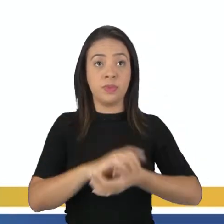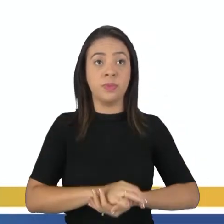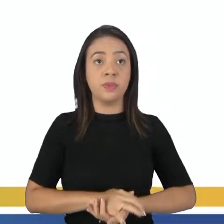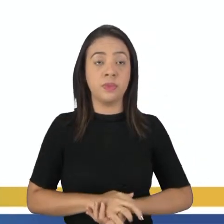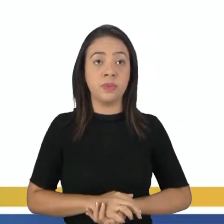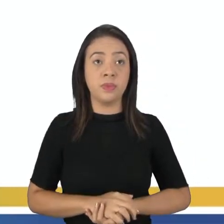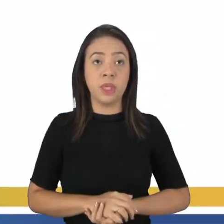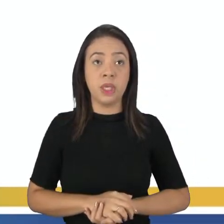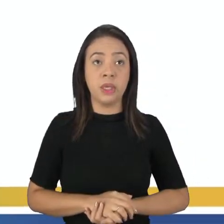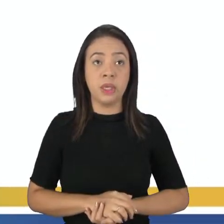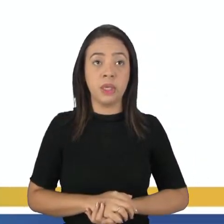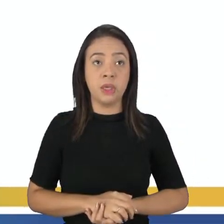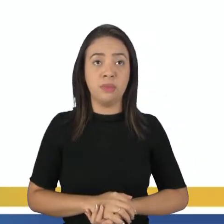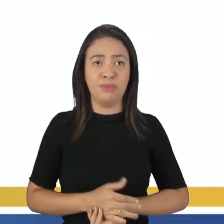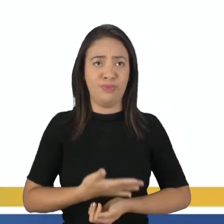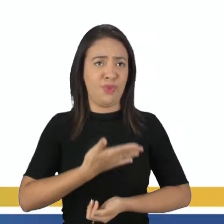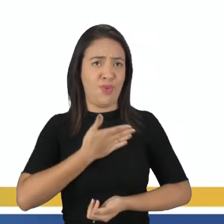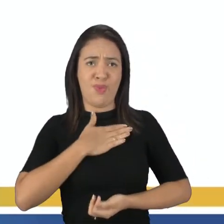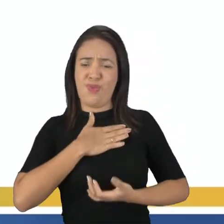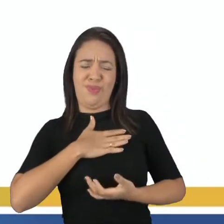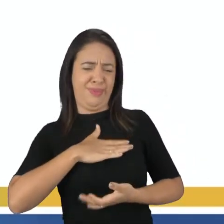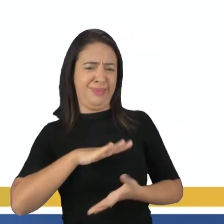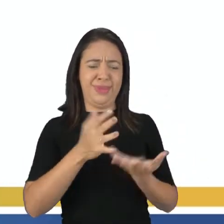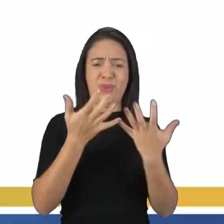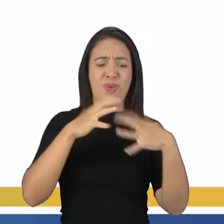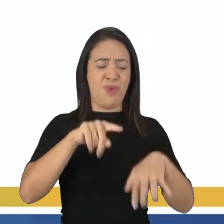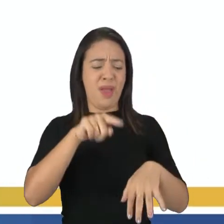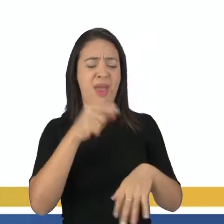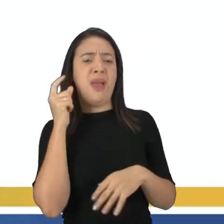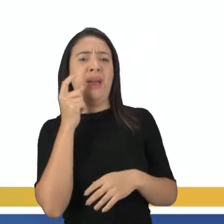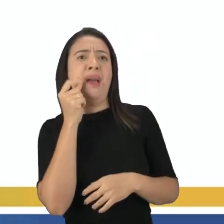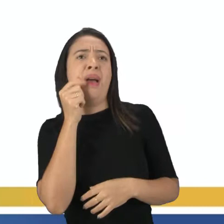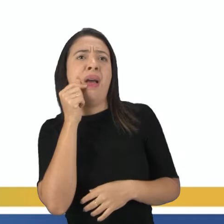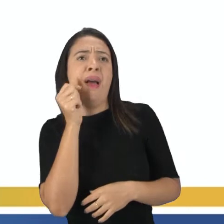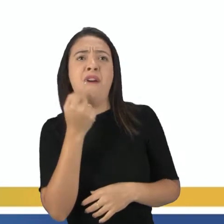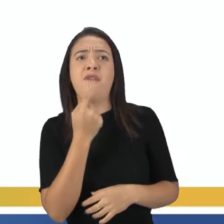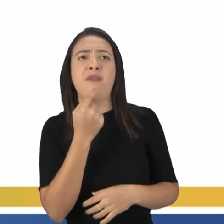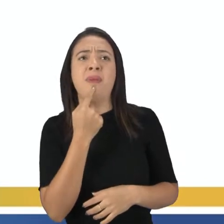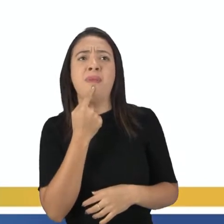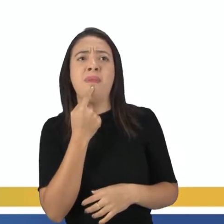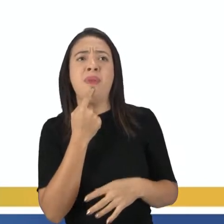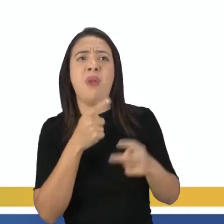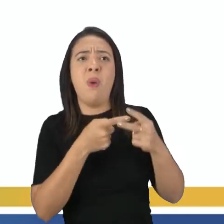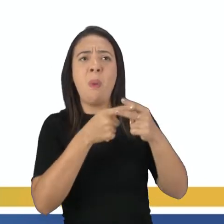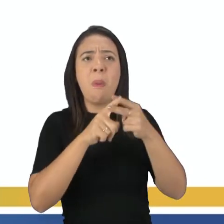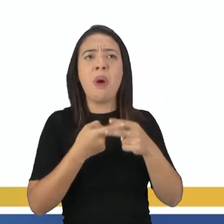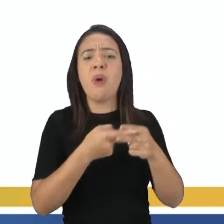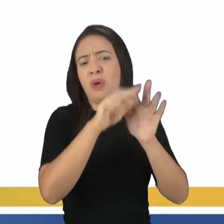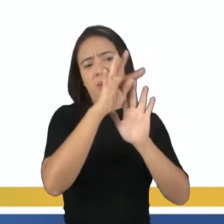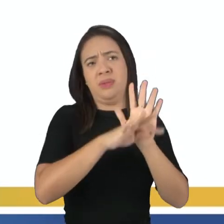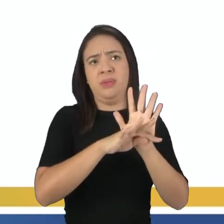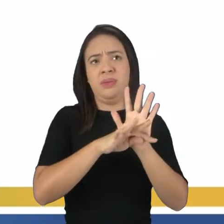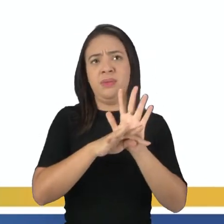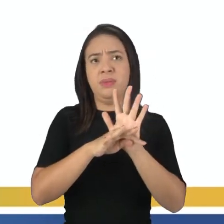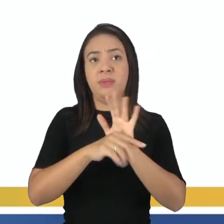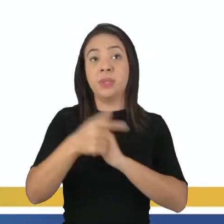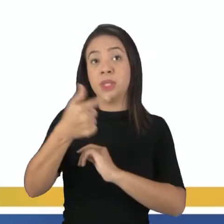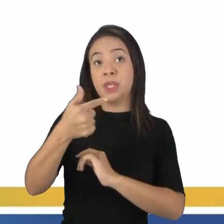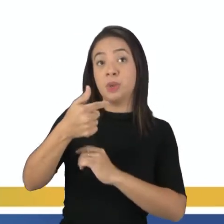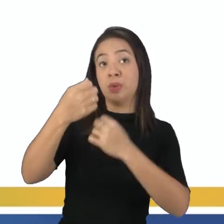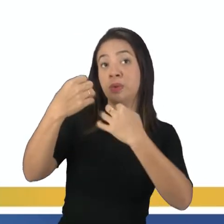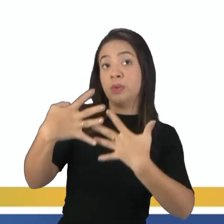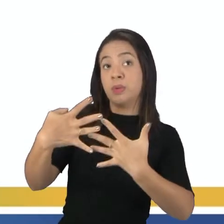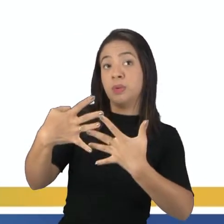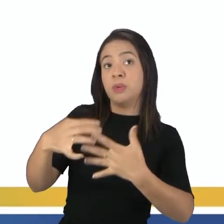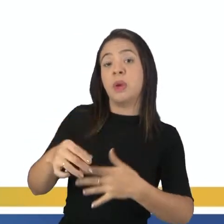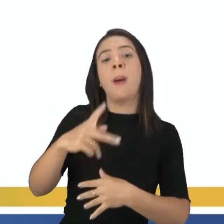Essa tirinha diz assim: não quero usar este lápis vermelho para corrigir a produção de texto. O segundo quadrinho diz